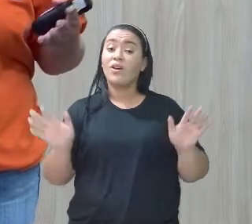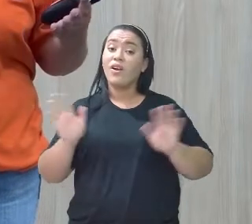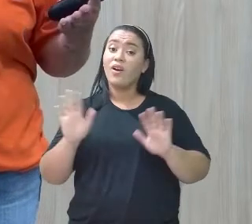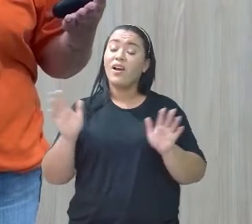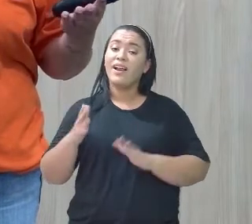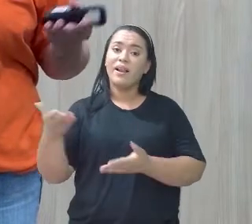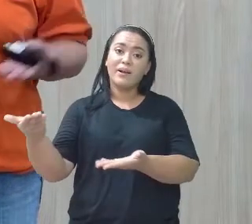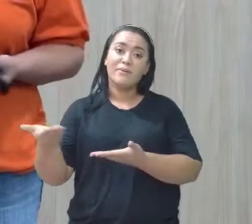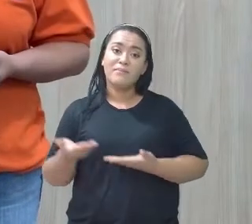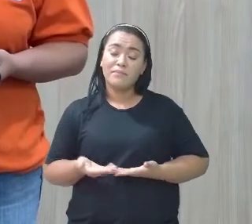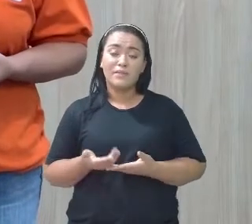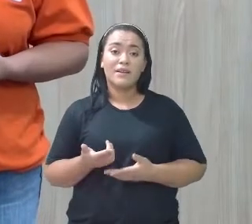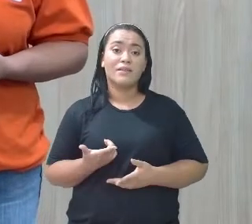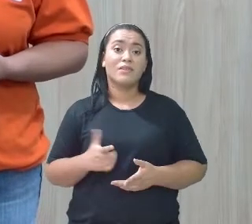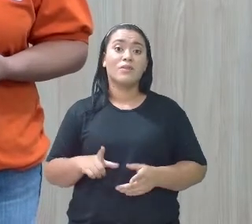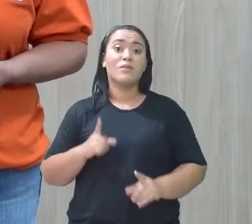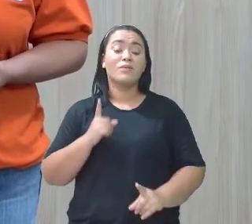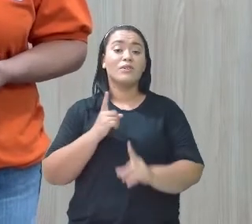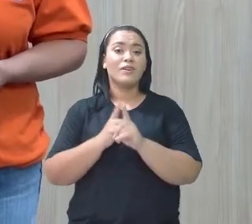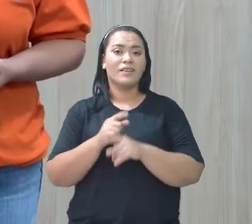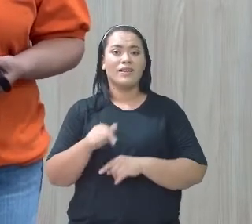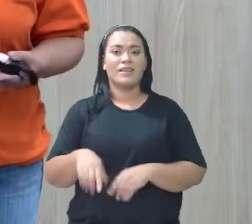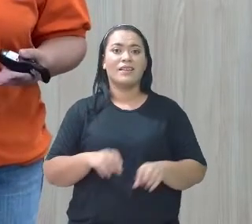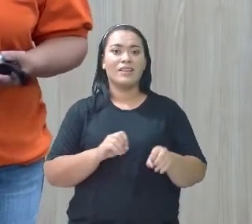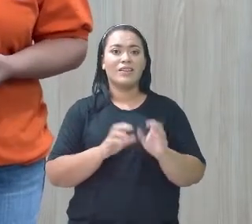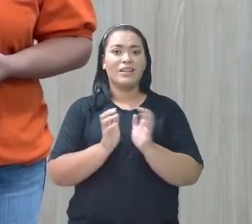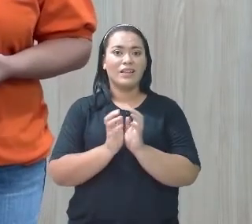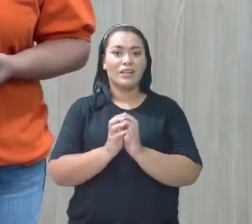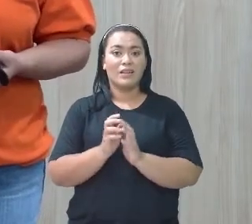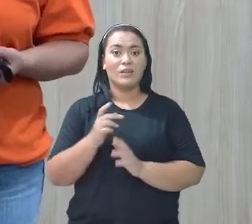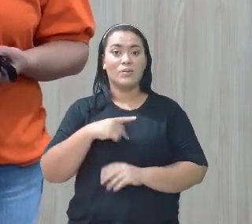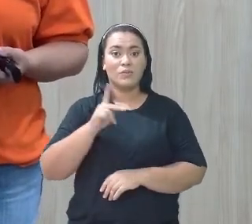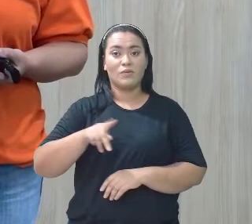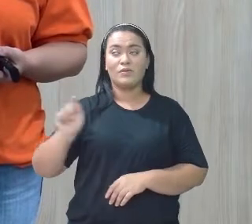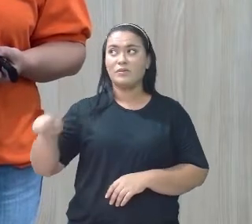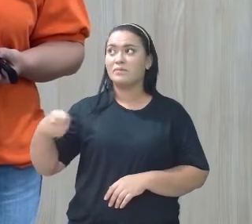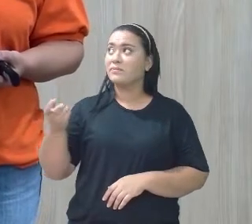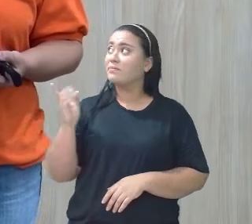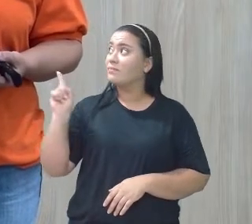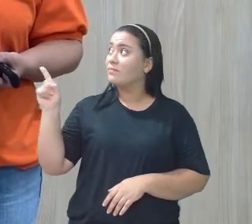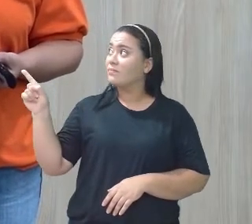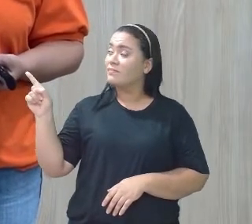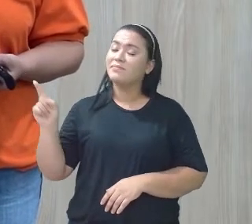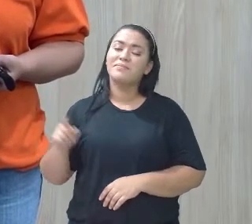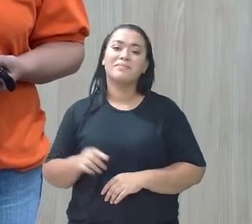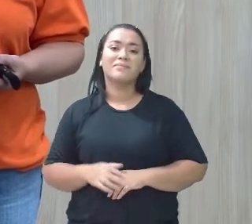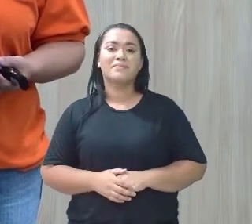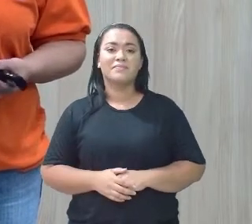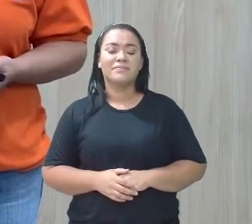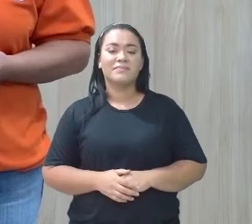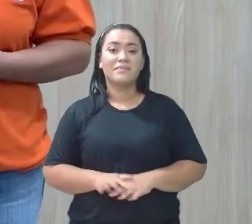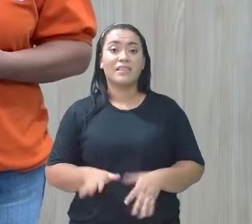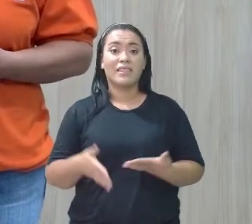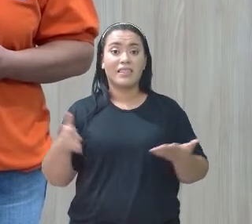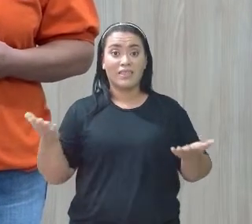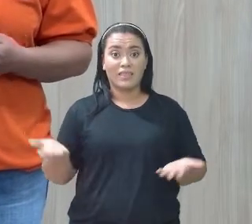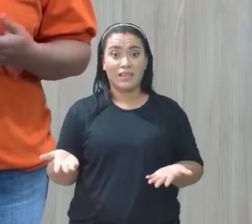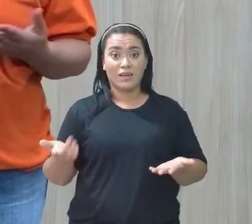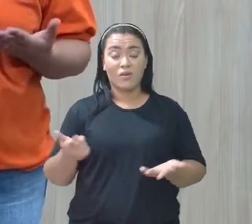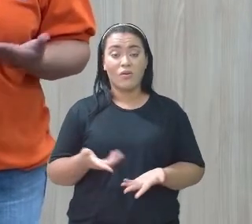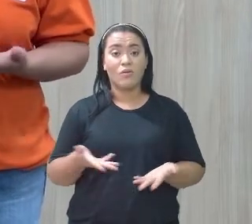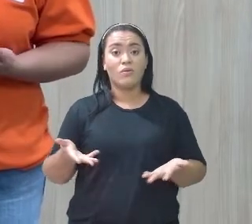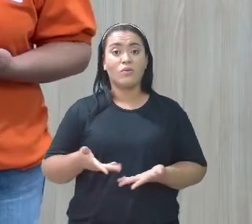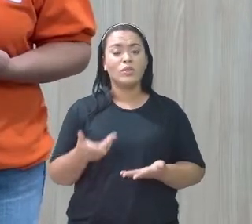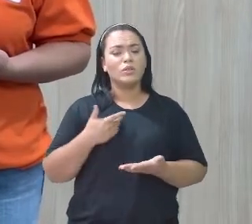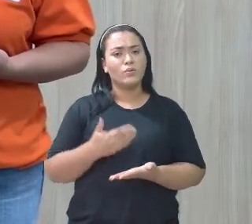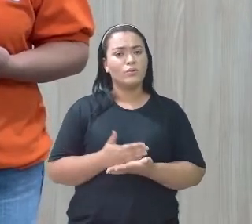Olá, seja bem-vindo a mais um encontro aqui no Educa Recife. Meu nome é Thaís Luz e esse é o meu sinal. Bom, hoje vamos